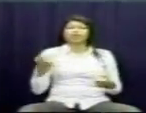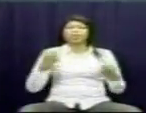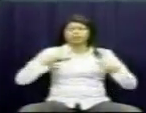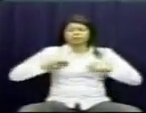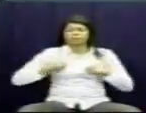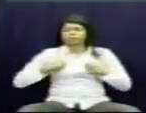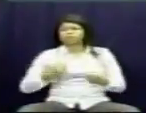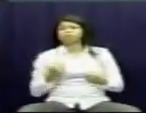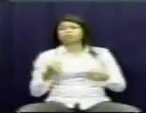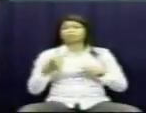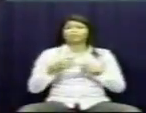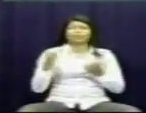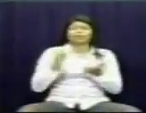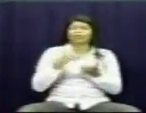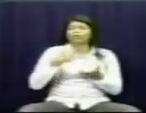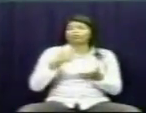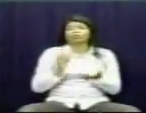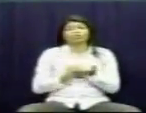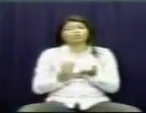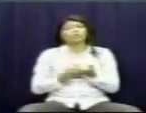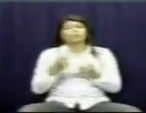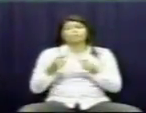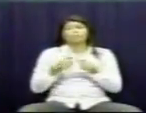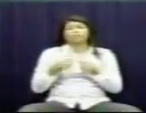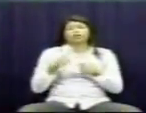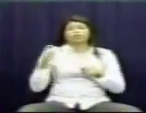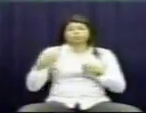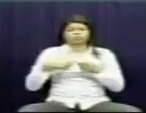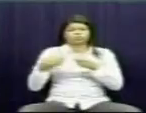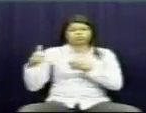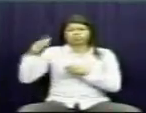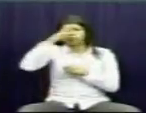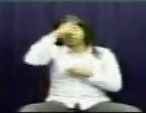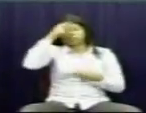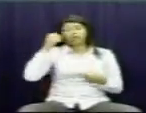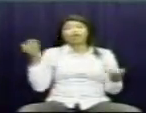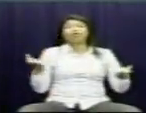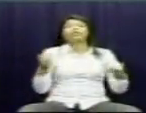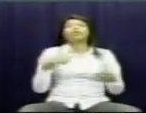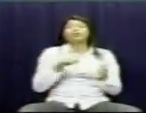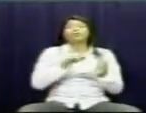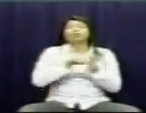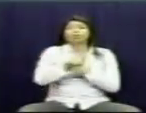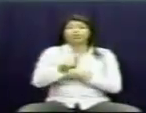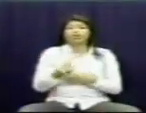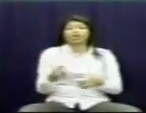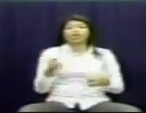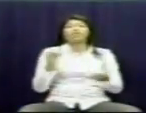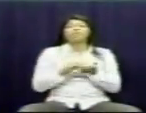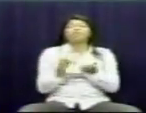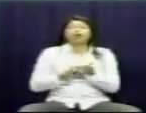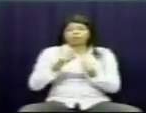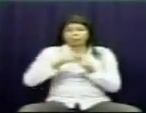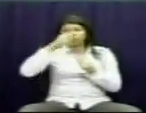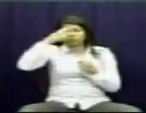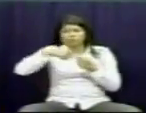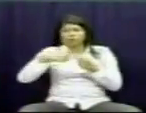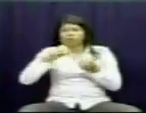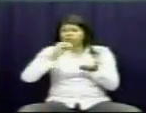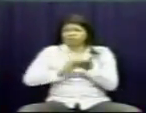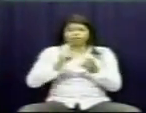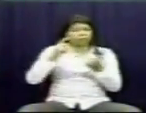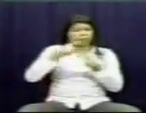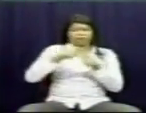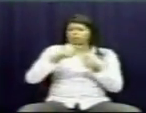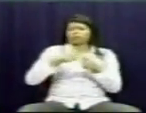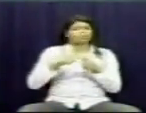o problema da falta de médico no interior do Estado do Amazonas. O que falta no interior do Estado do Amazonas, doutor Jacó, não é médico. O que falta no interior do